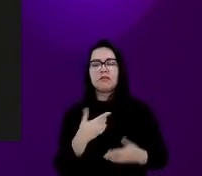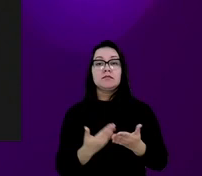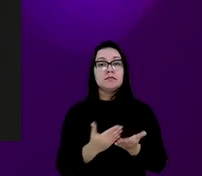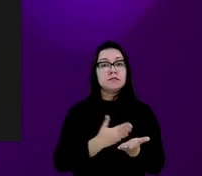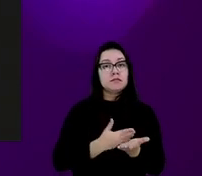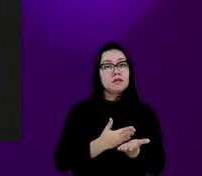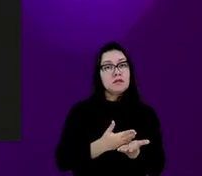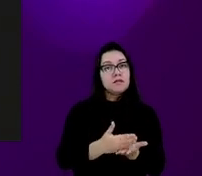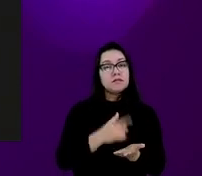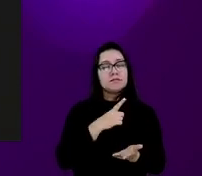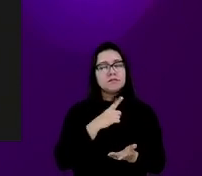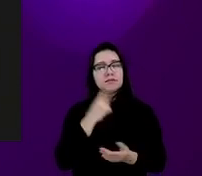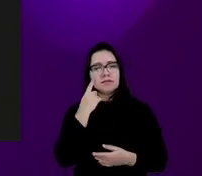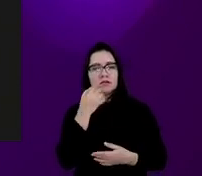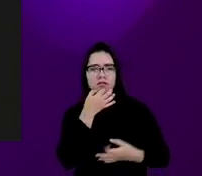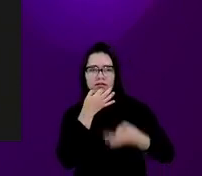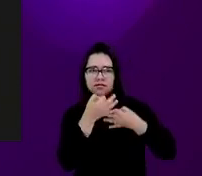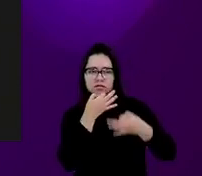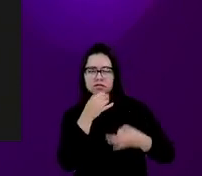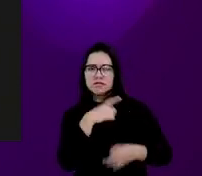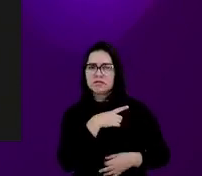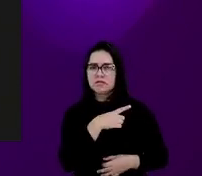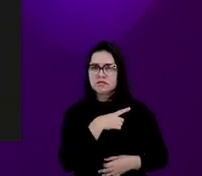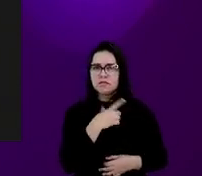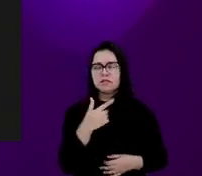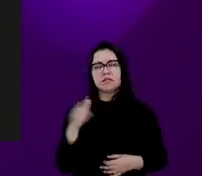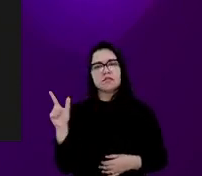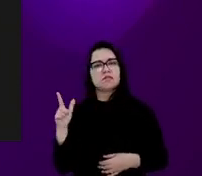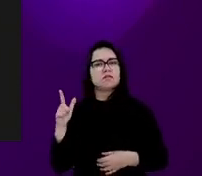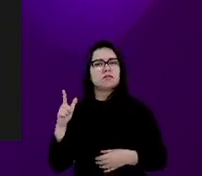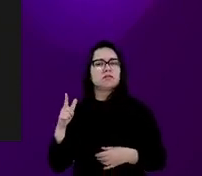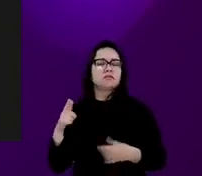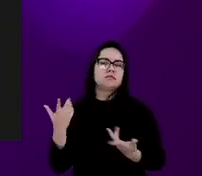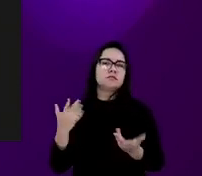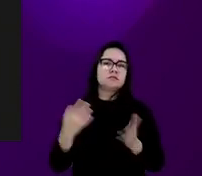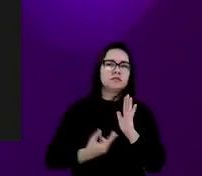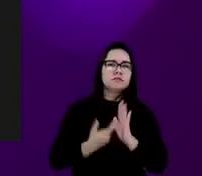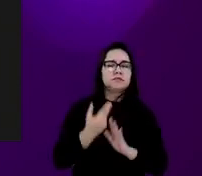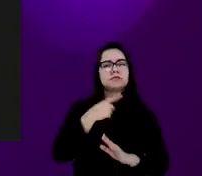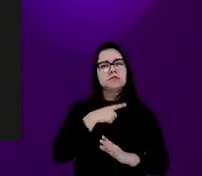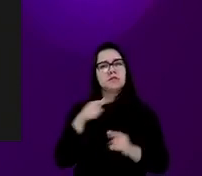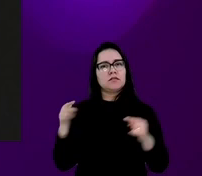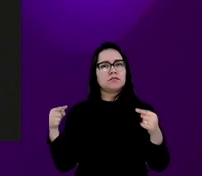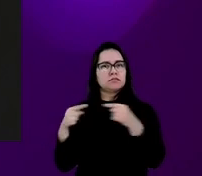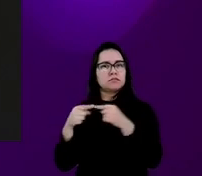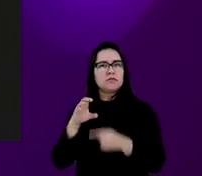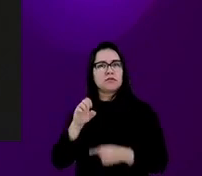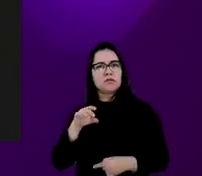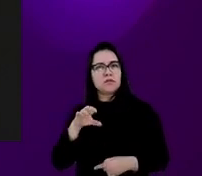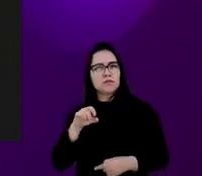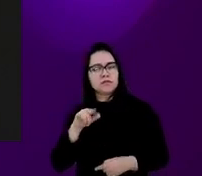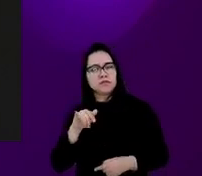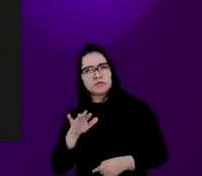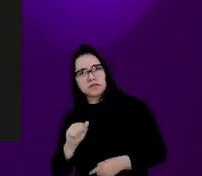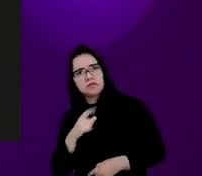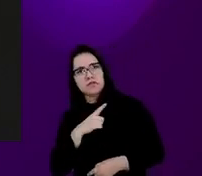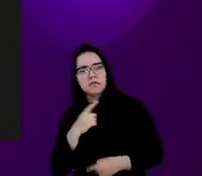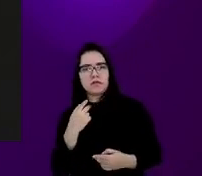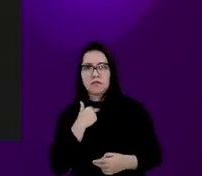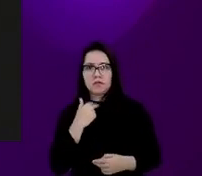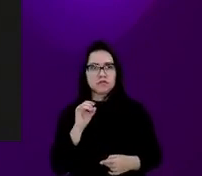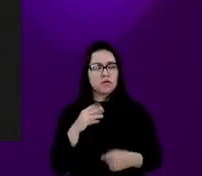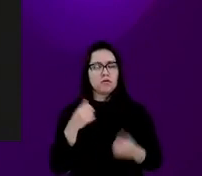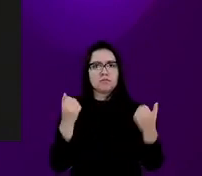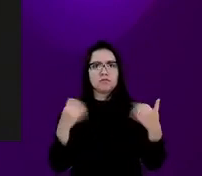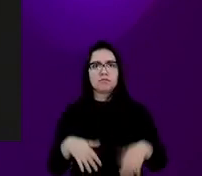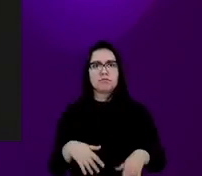recebe muitas críticas, a gente o cirurgião às vezes é muito cético em relação principalmente à oncologia, porque a gente não pode só reproduzir, a